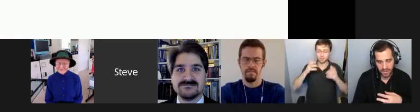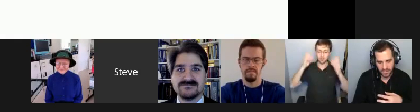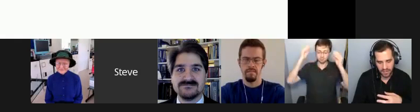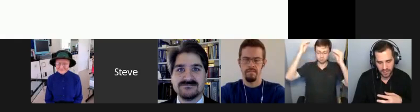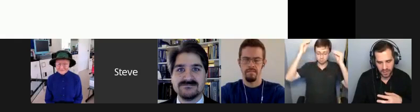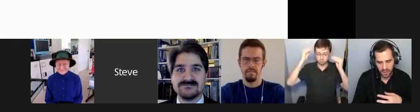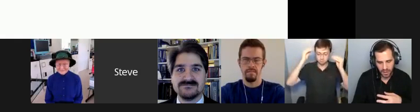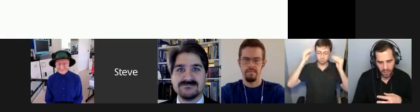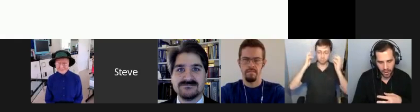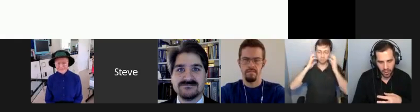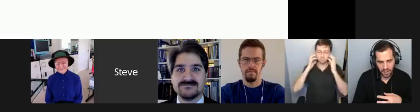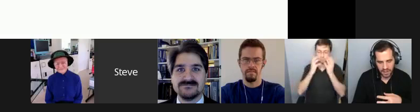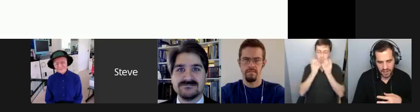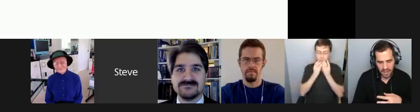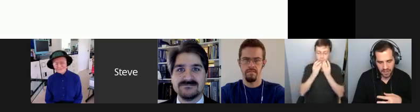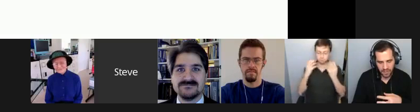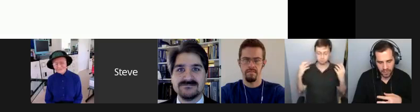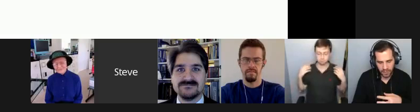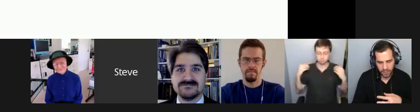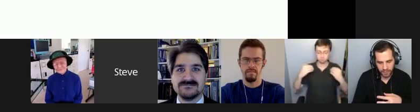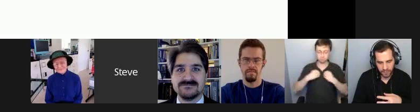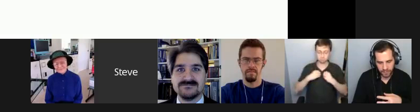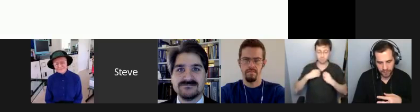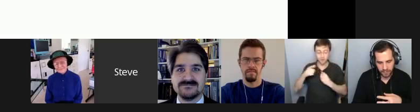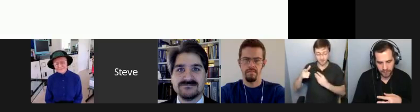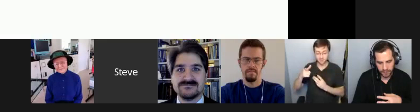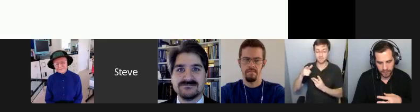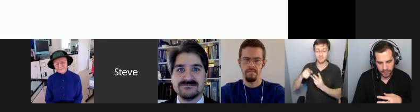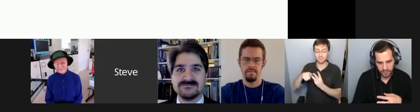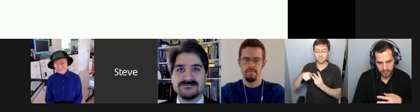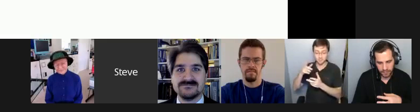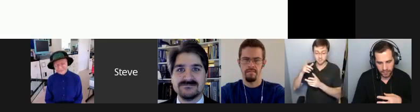do contexto. Que quando